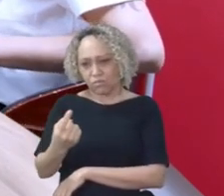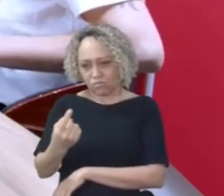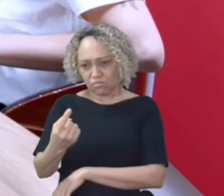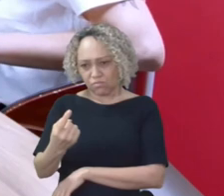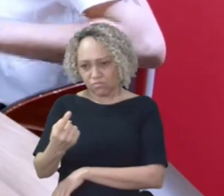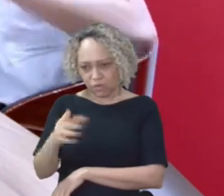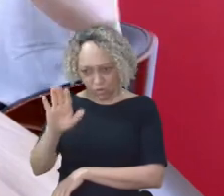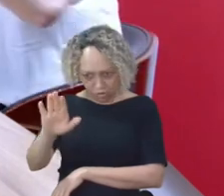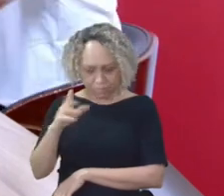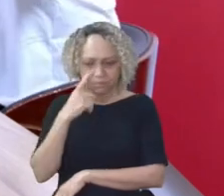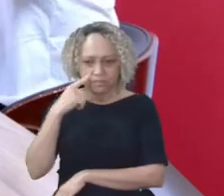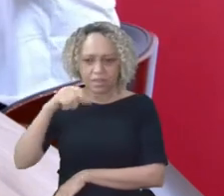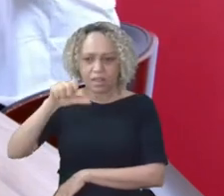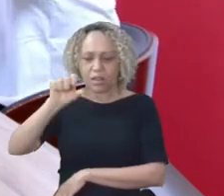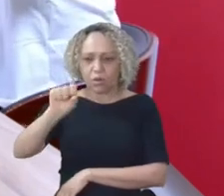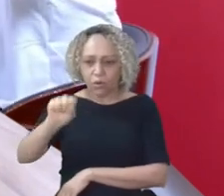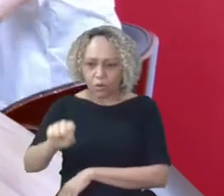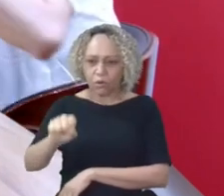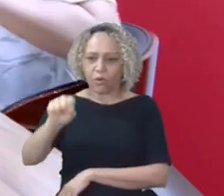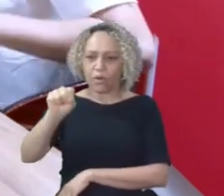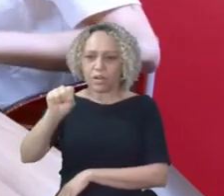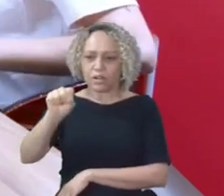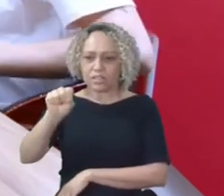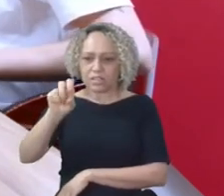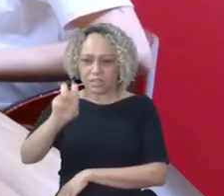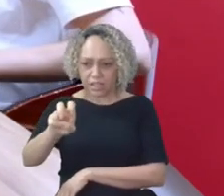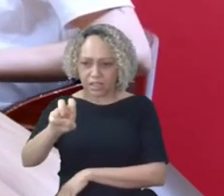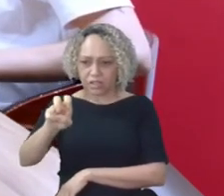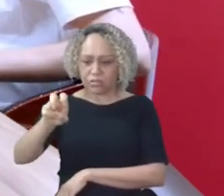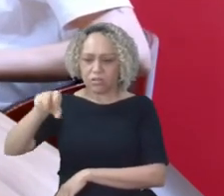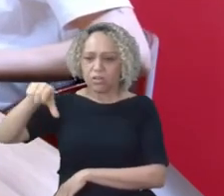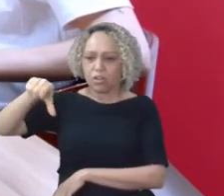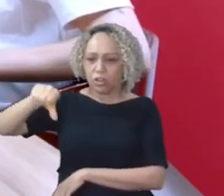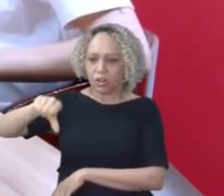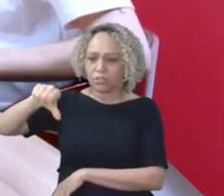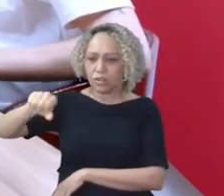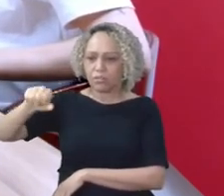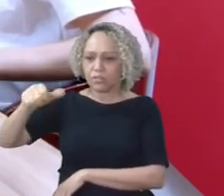859-9943-5662. Repetindo, aqui embaixo tá passando, ó,